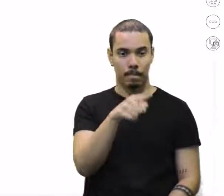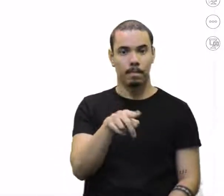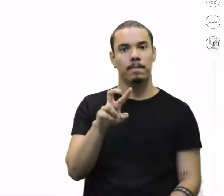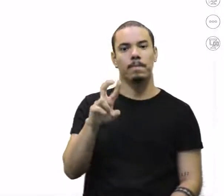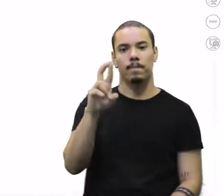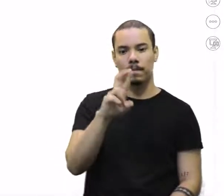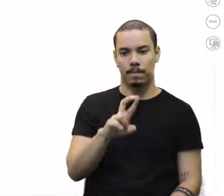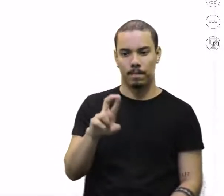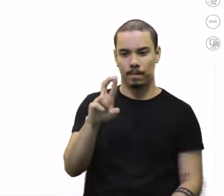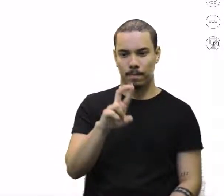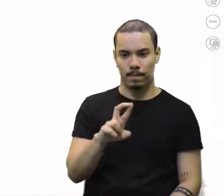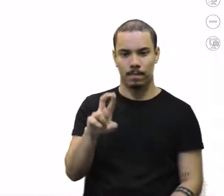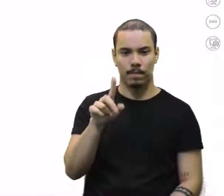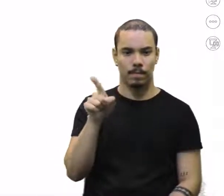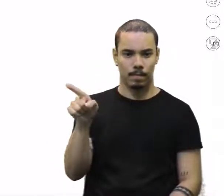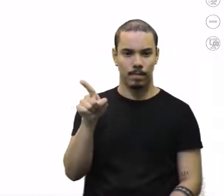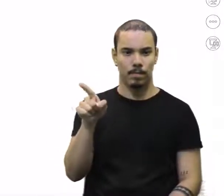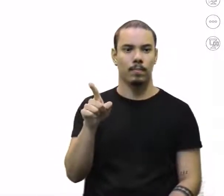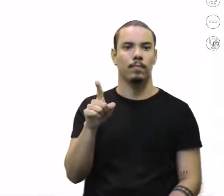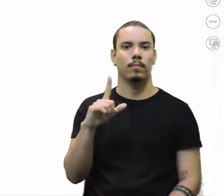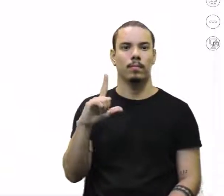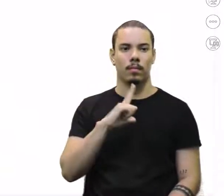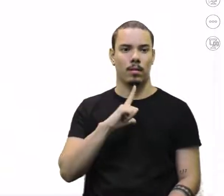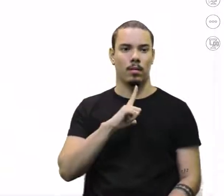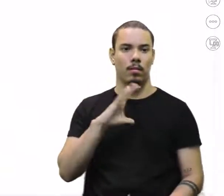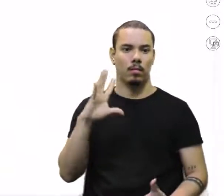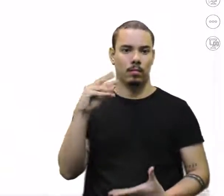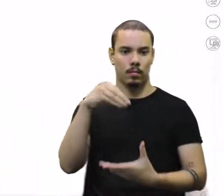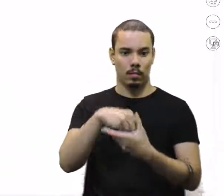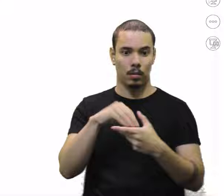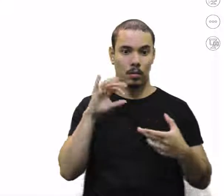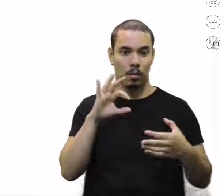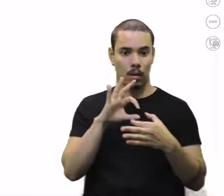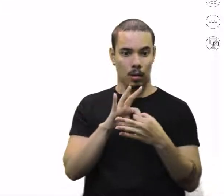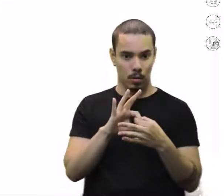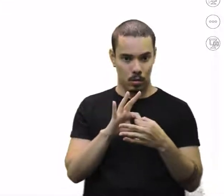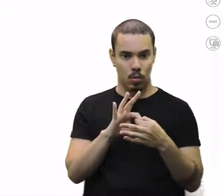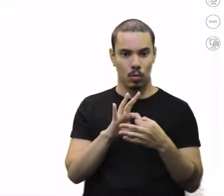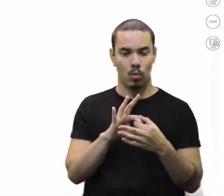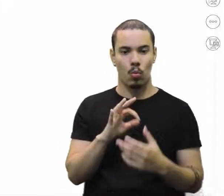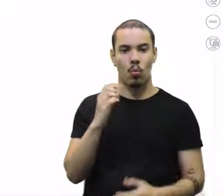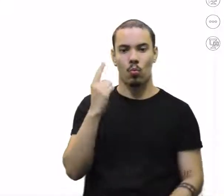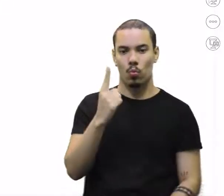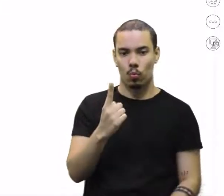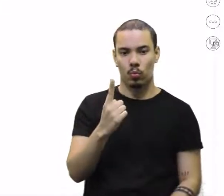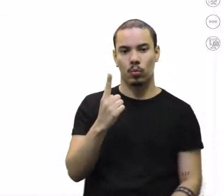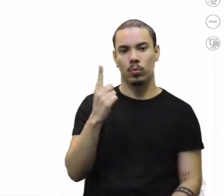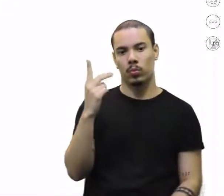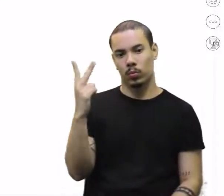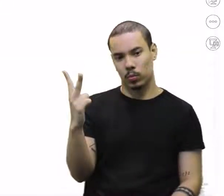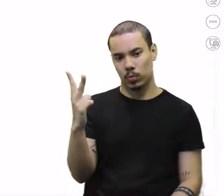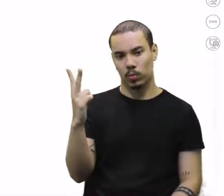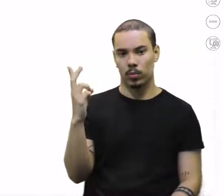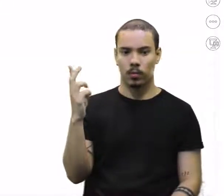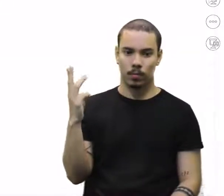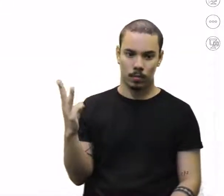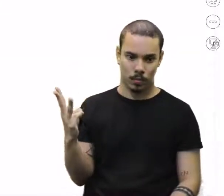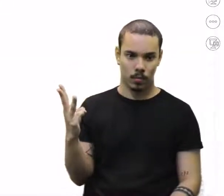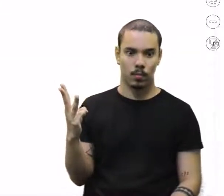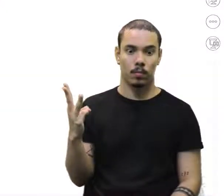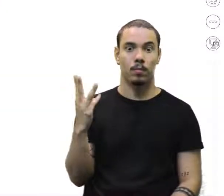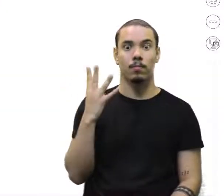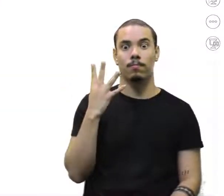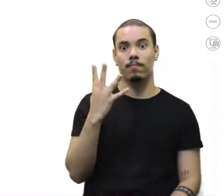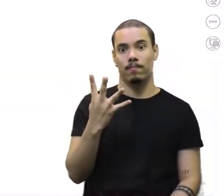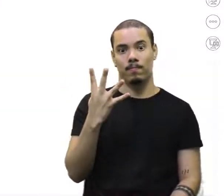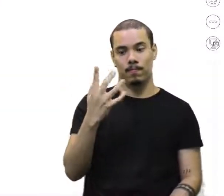observar, esse átomo está fazendo ligações com 1, 2, 3,